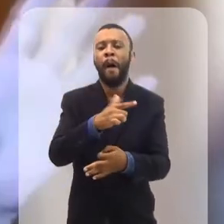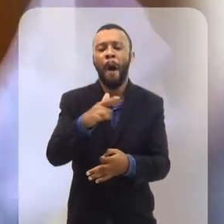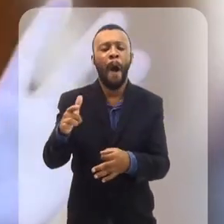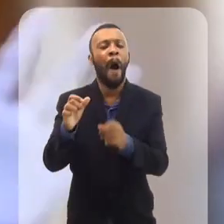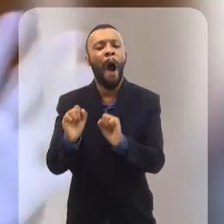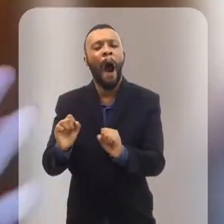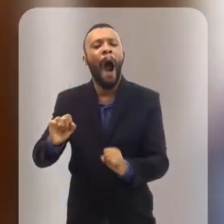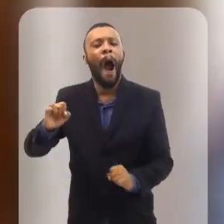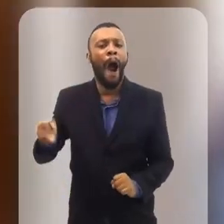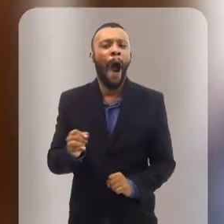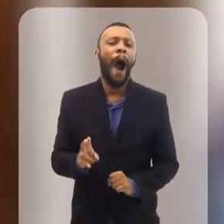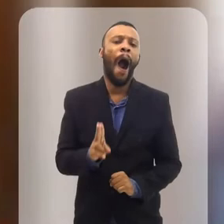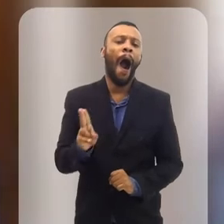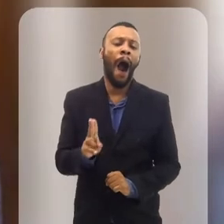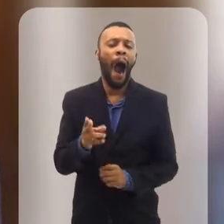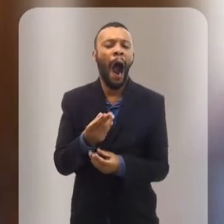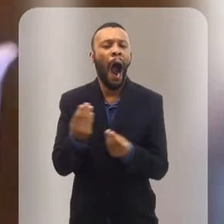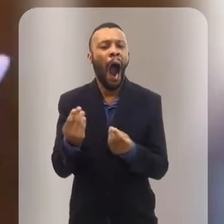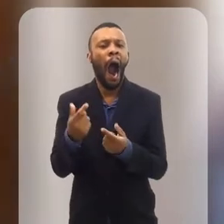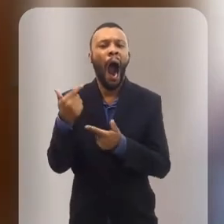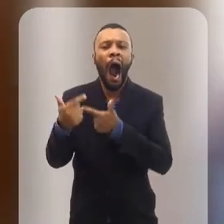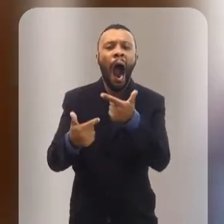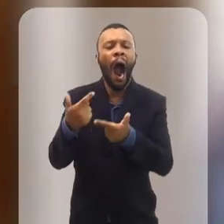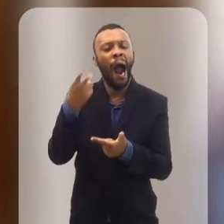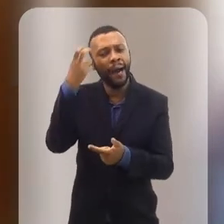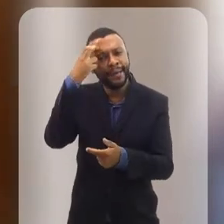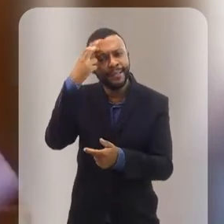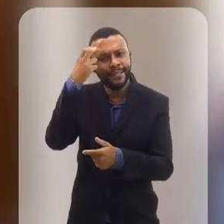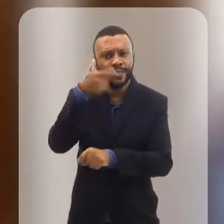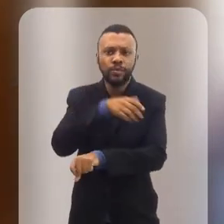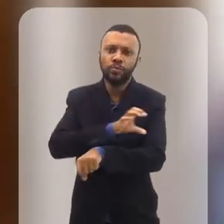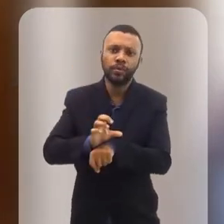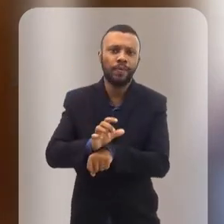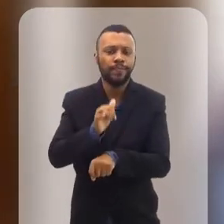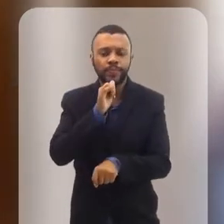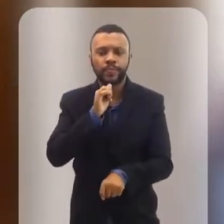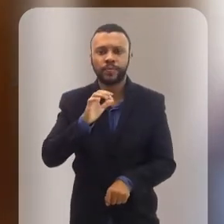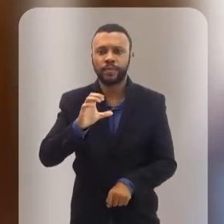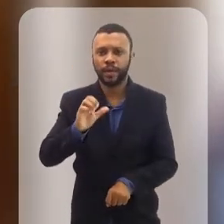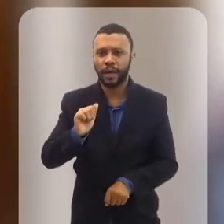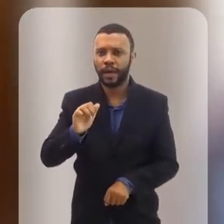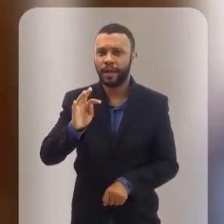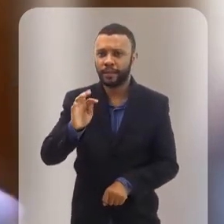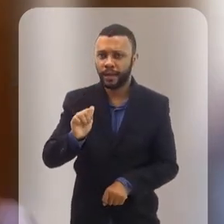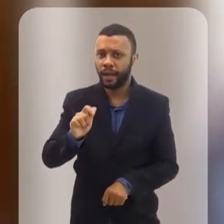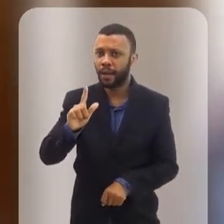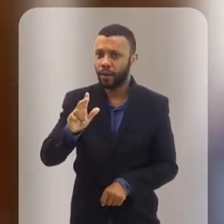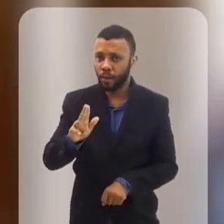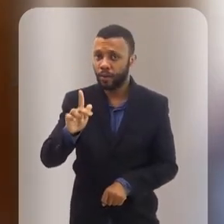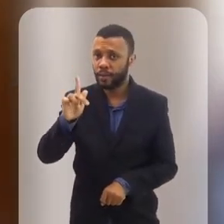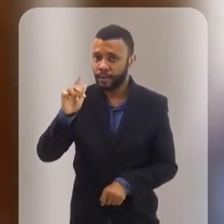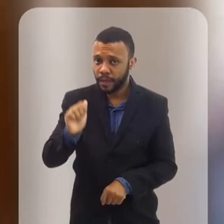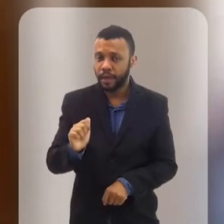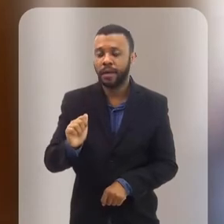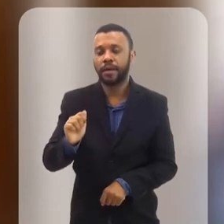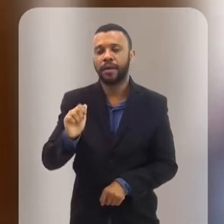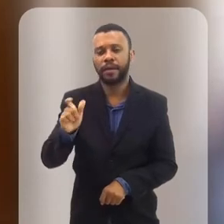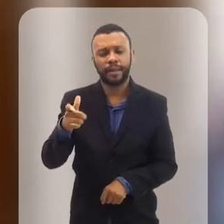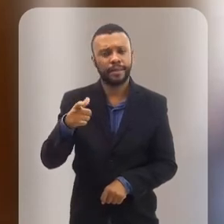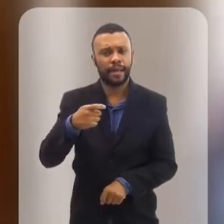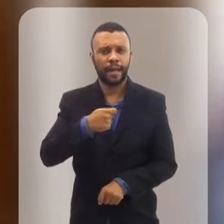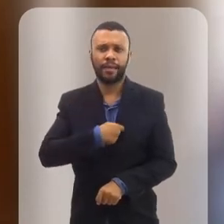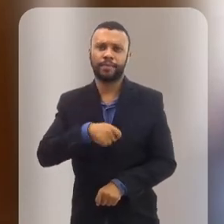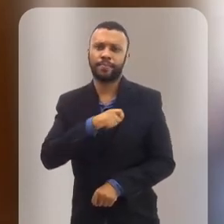que podem ser utilizadas muito são questões de atividades culturais. A Catalunha, lá na Espanha, já divulgou que